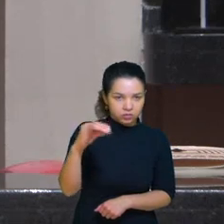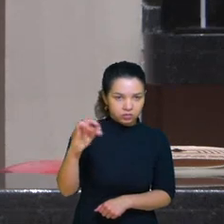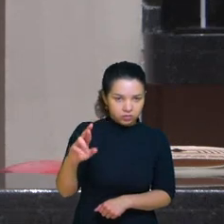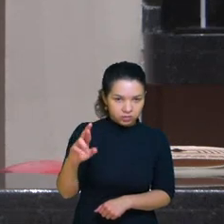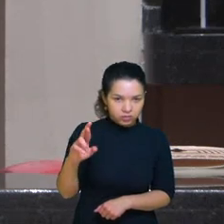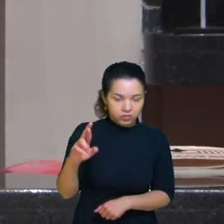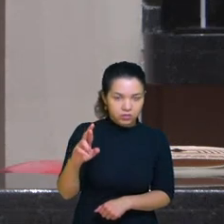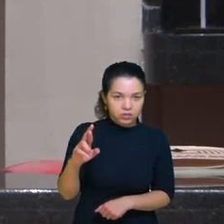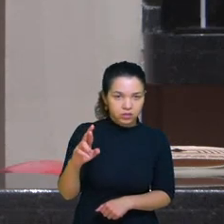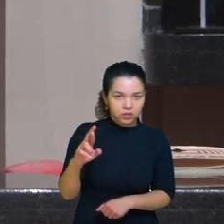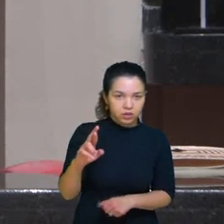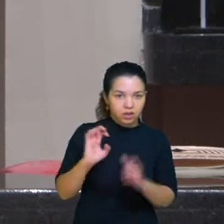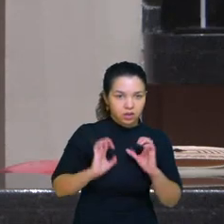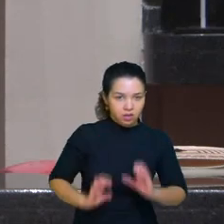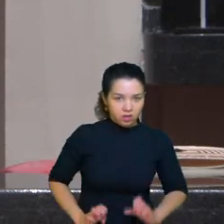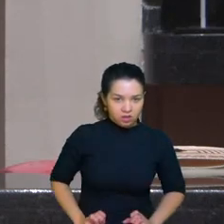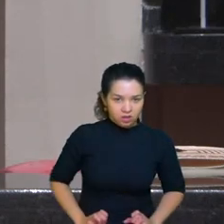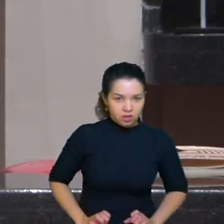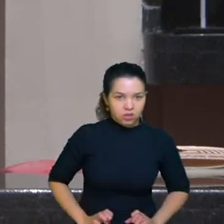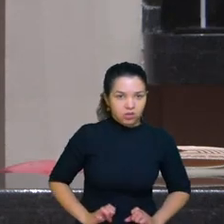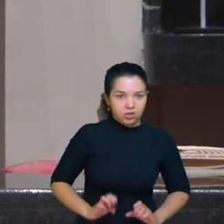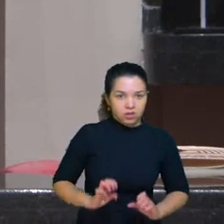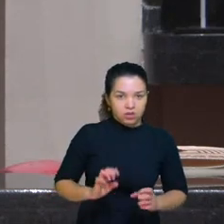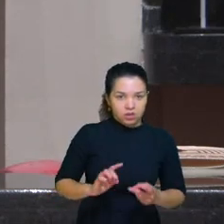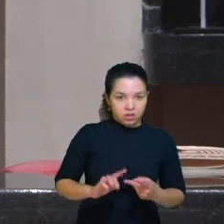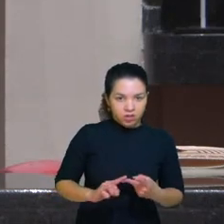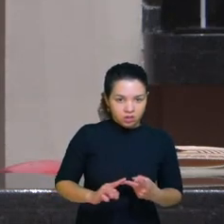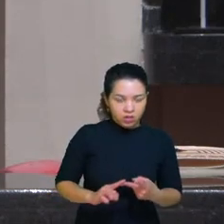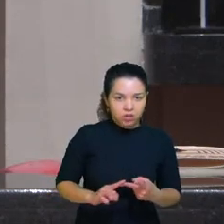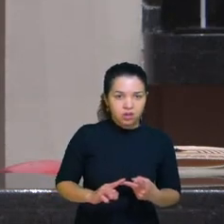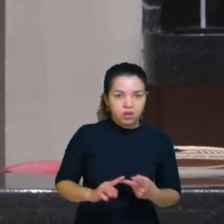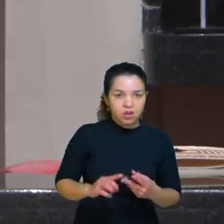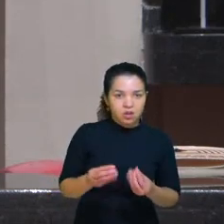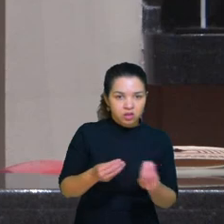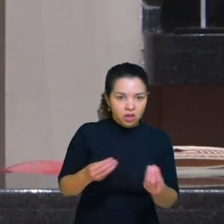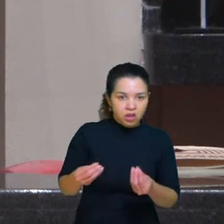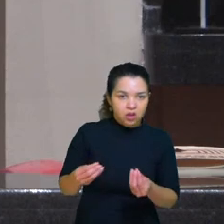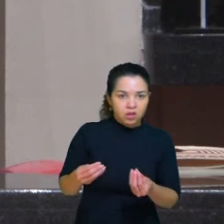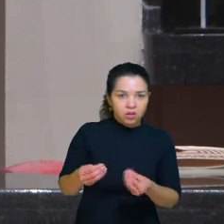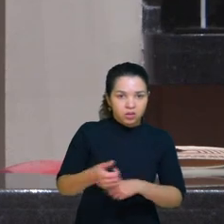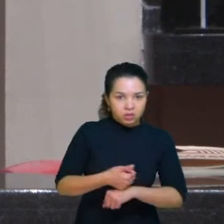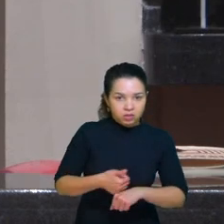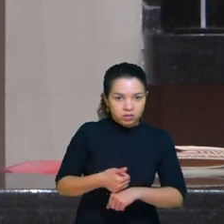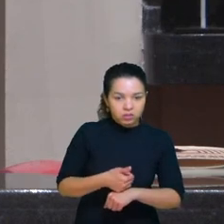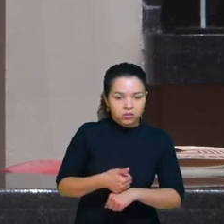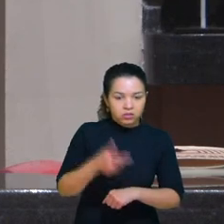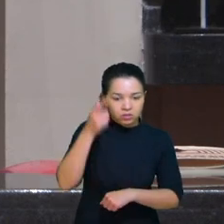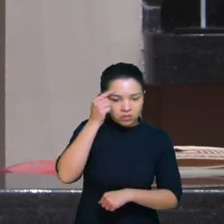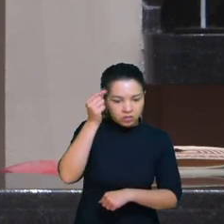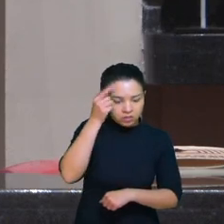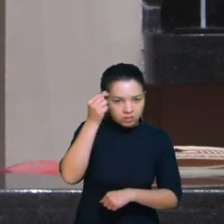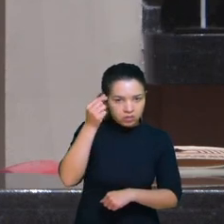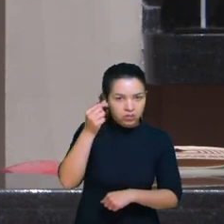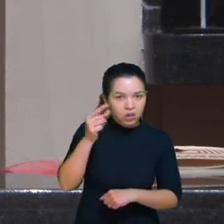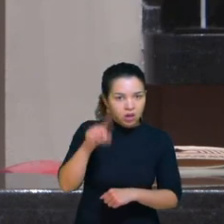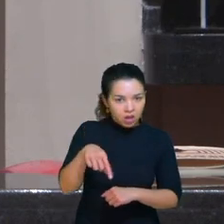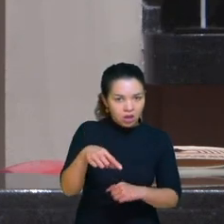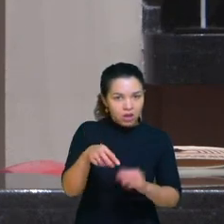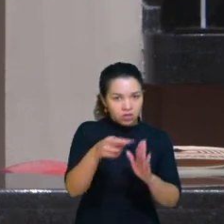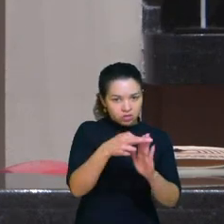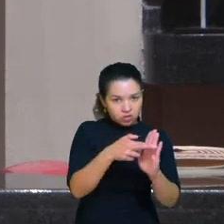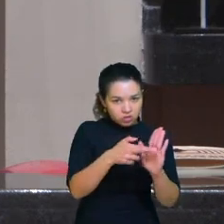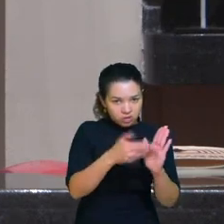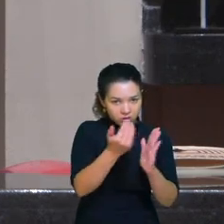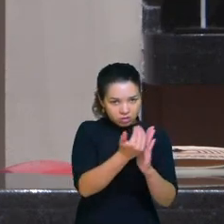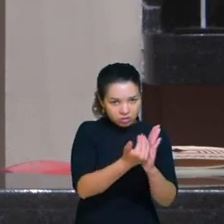ética estética didática profissional acadêmica isso para mim é uma diretriz é pensar o